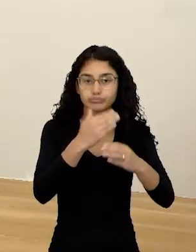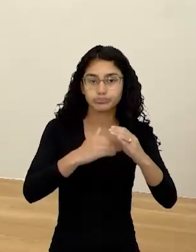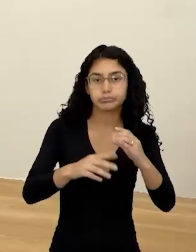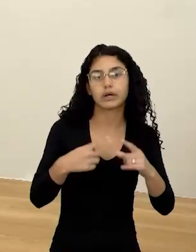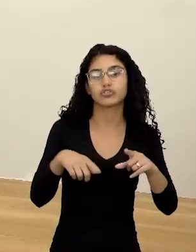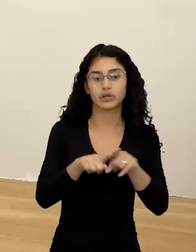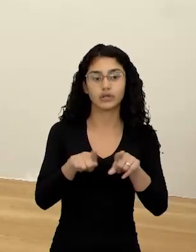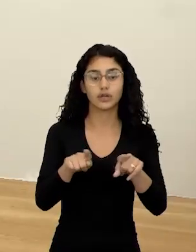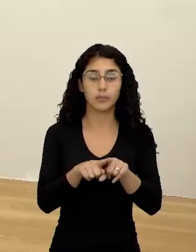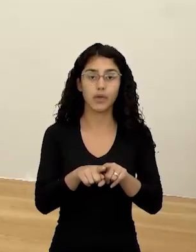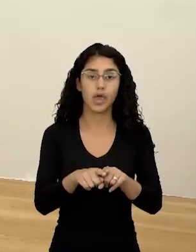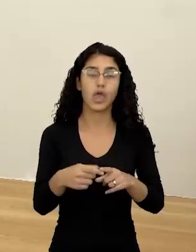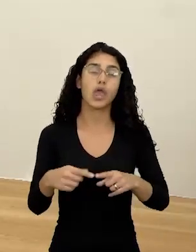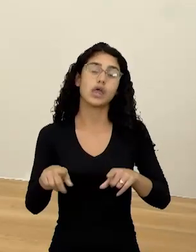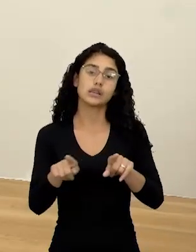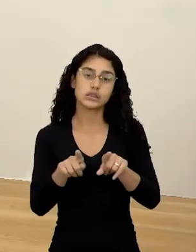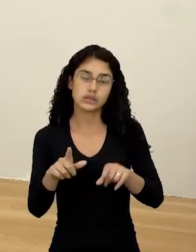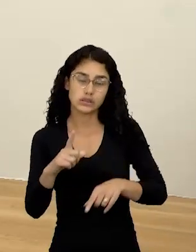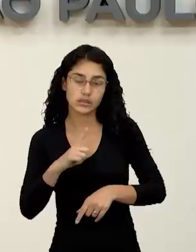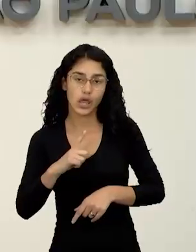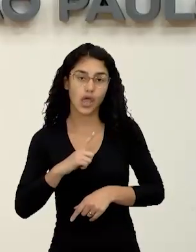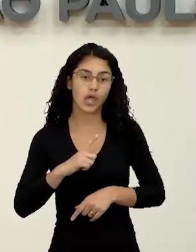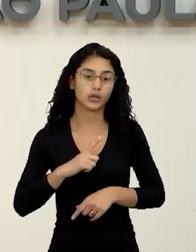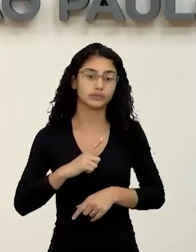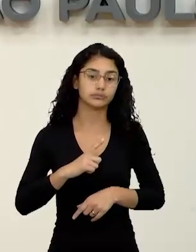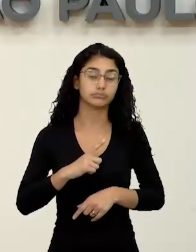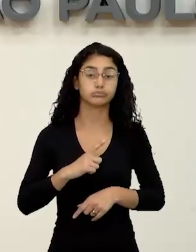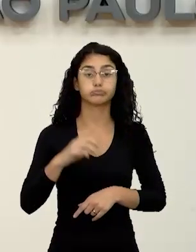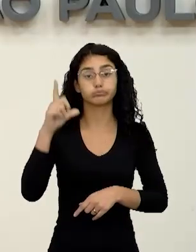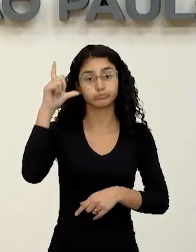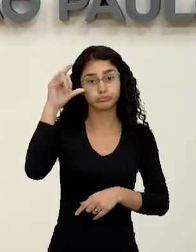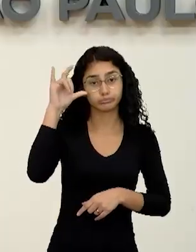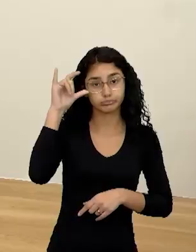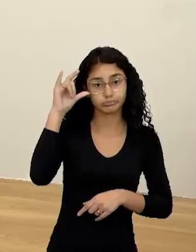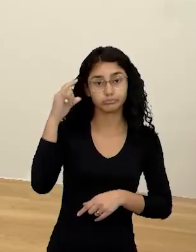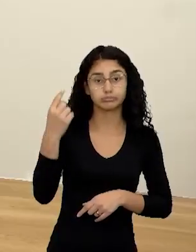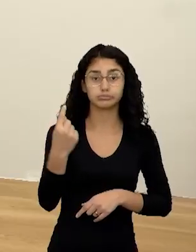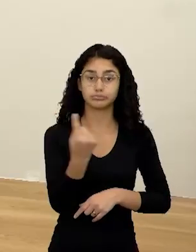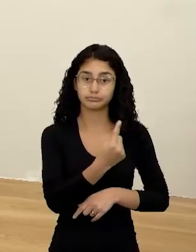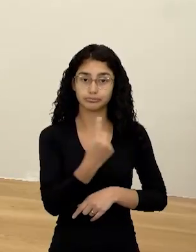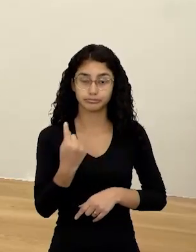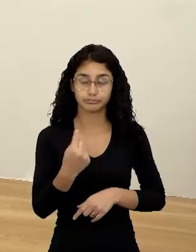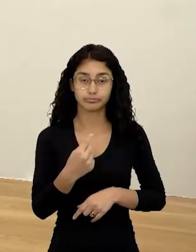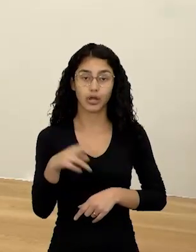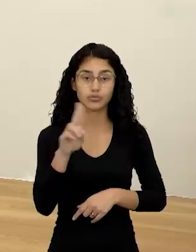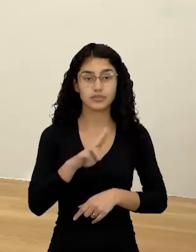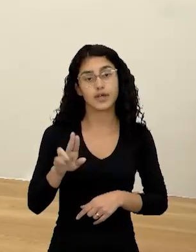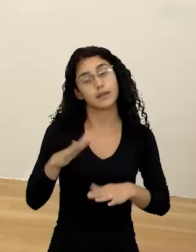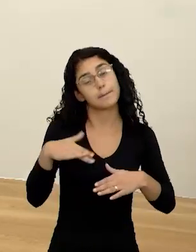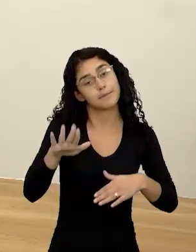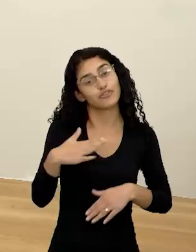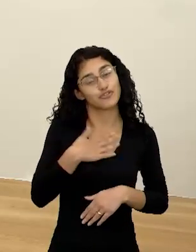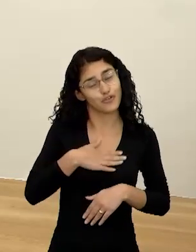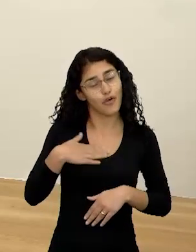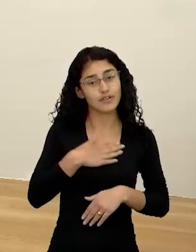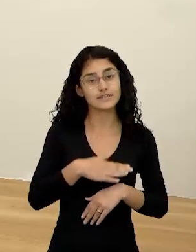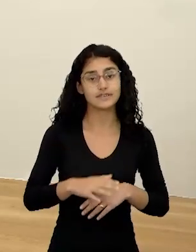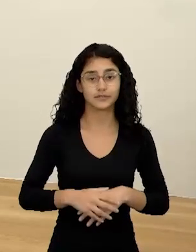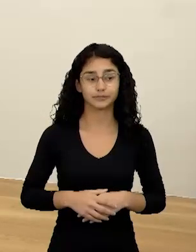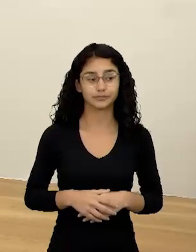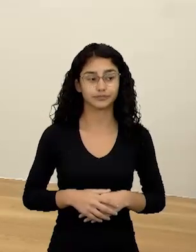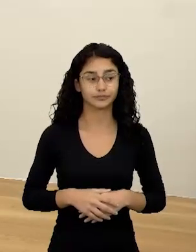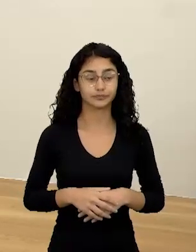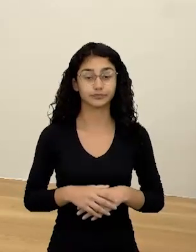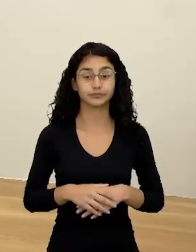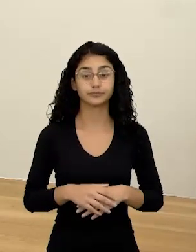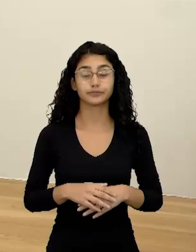a nossa imagem sendo usada, mas a gente tá permitindo, né? A gente gosta de vocês. Então, assim, tá?